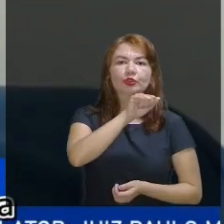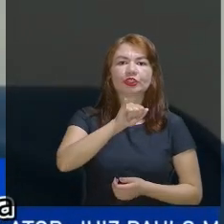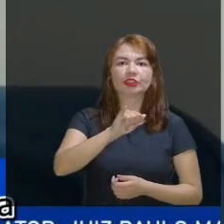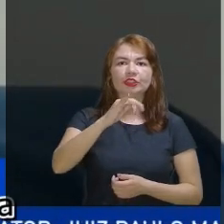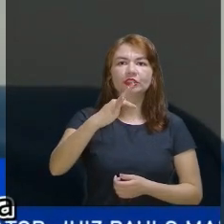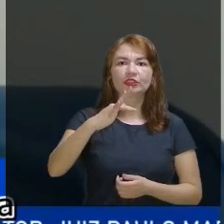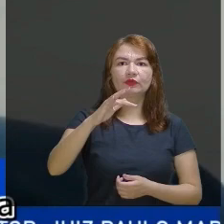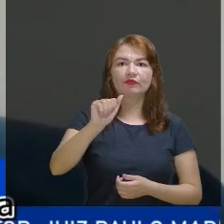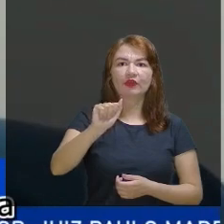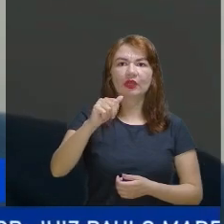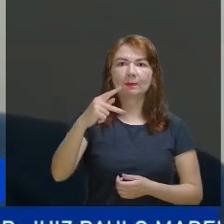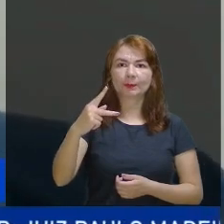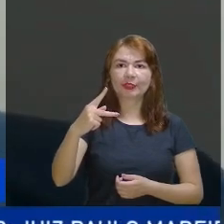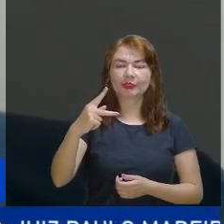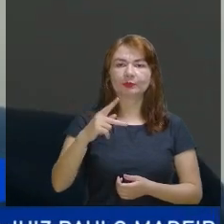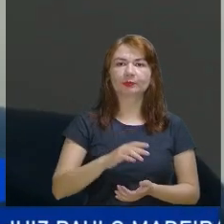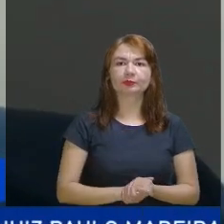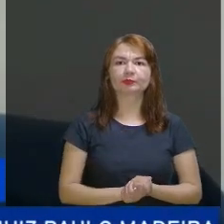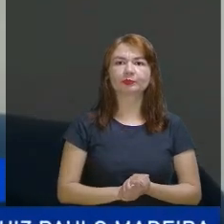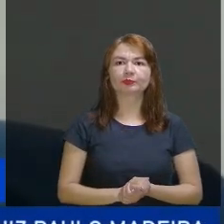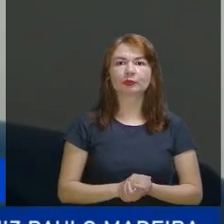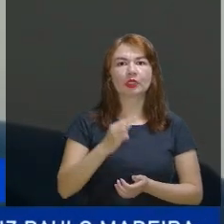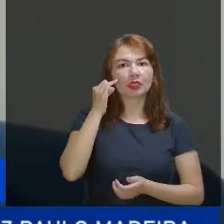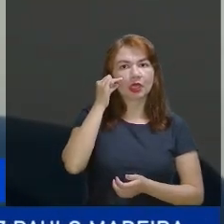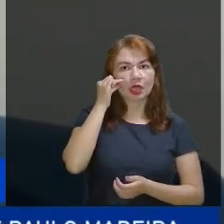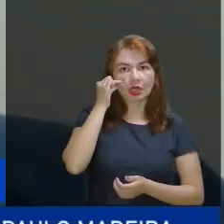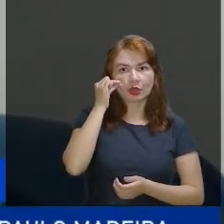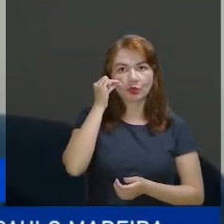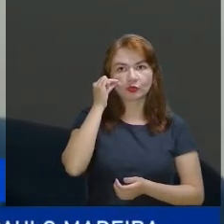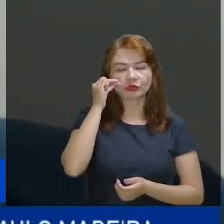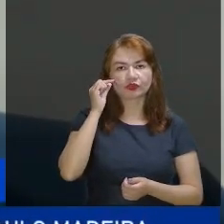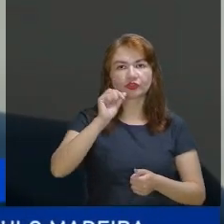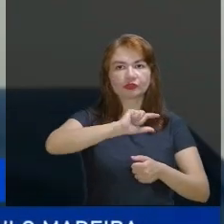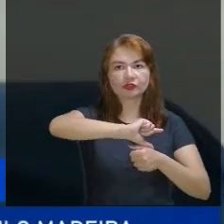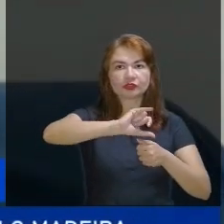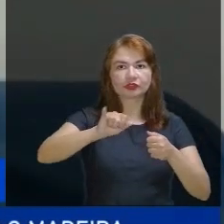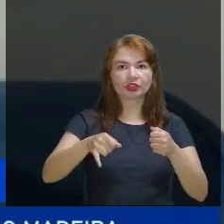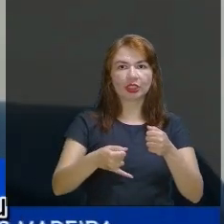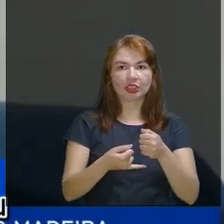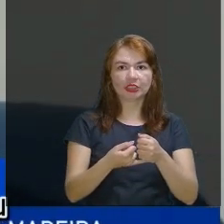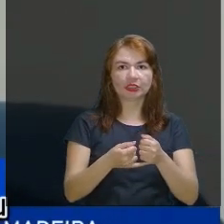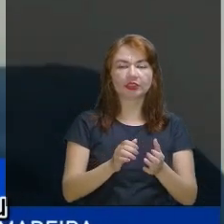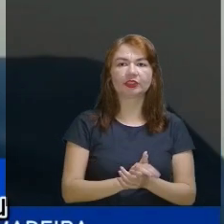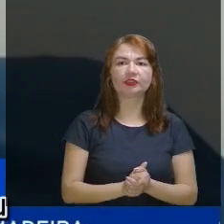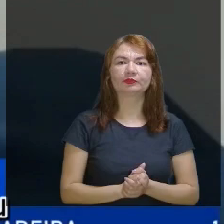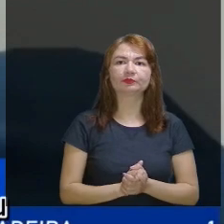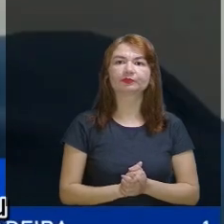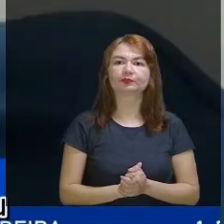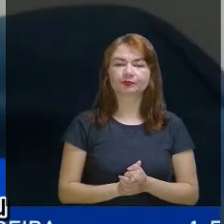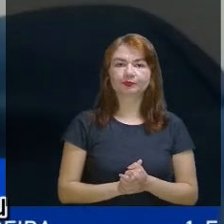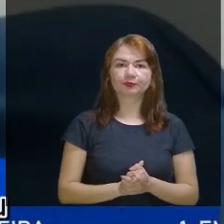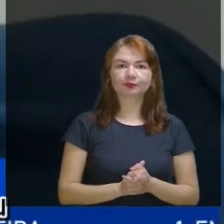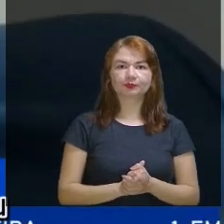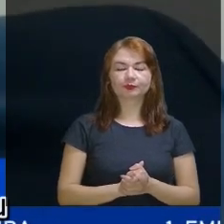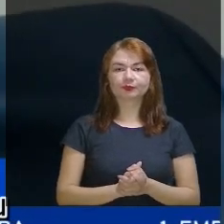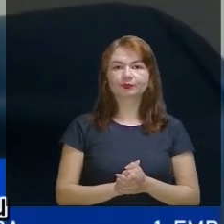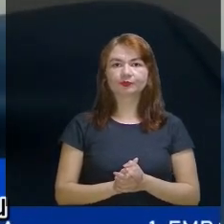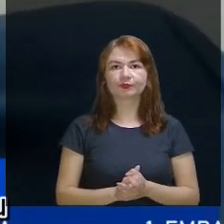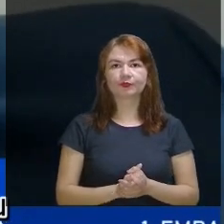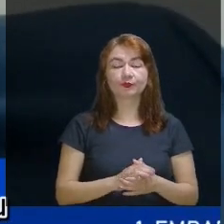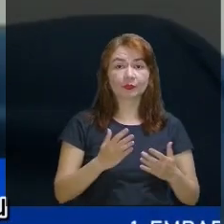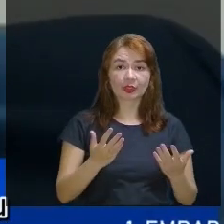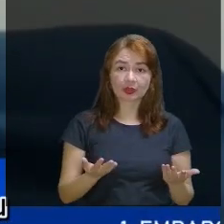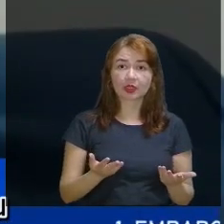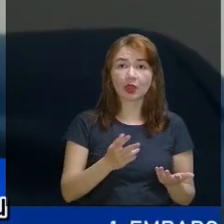Rivaldo Valente. Do município de Laranjal do Jari e a todos que virtualmente participam desta sessão. Senhor presidente, como muito